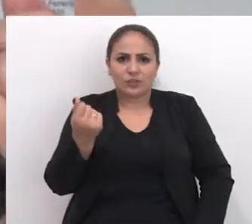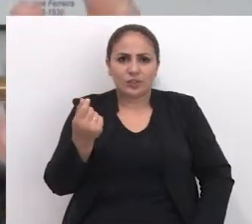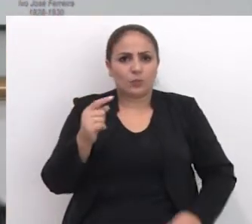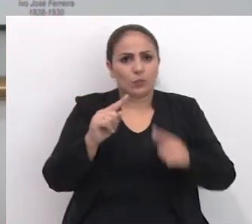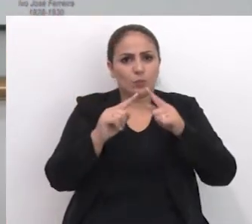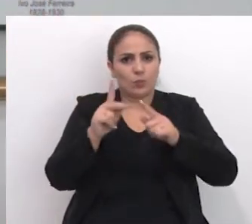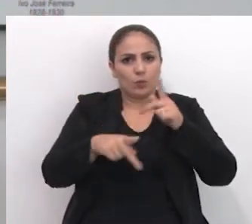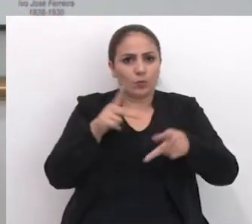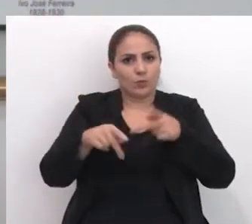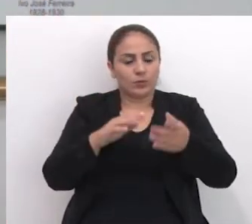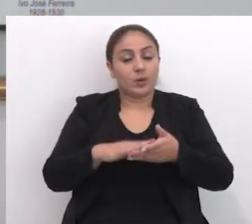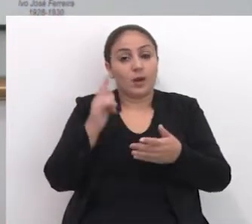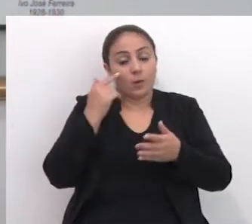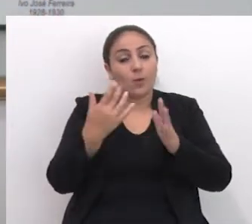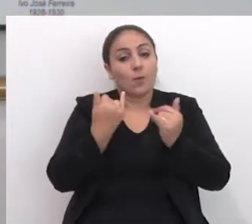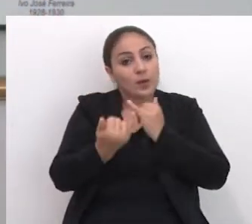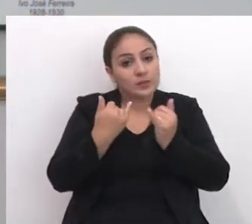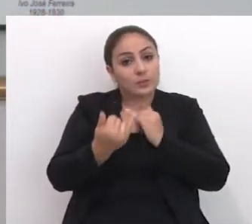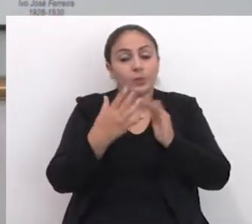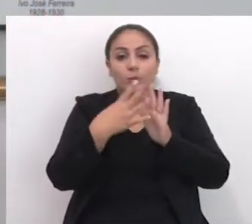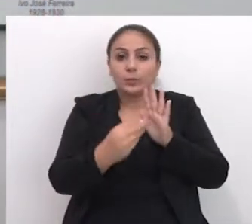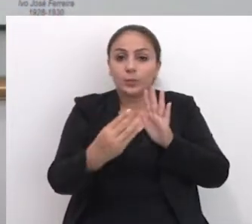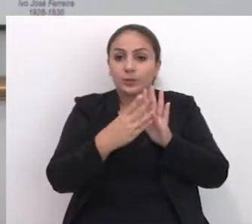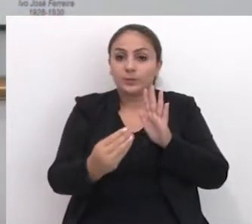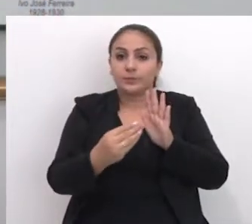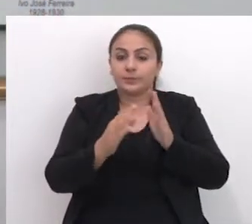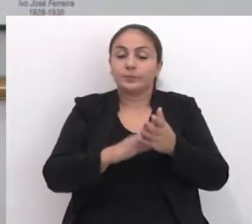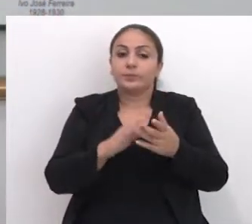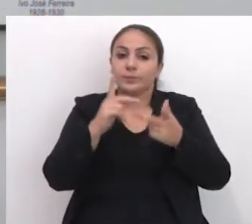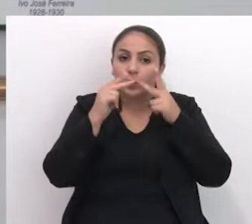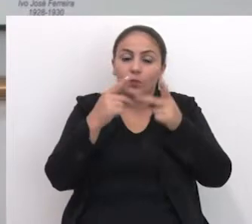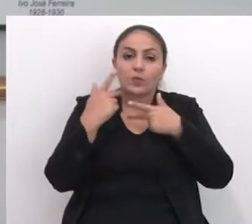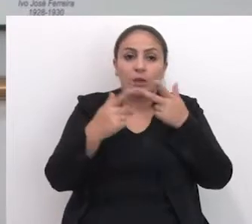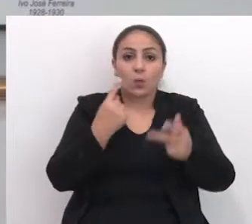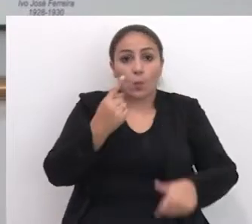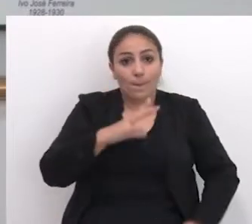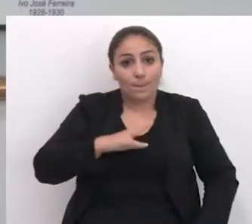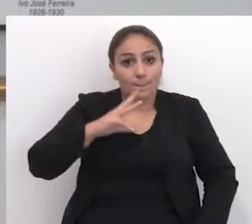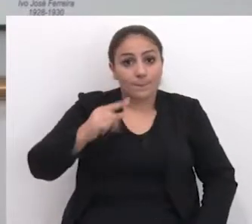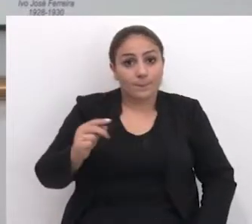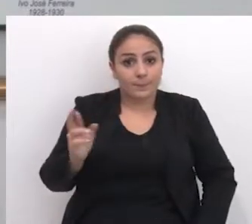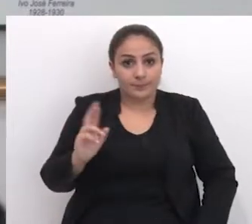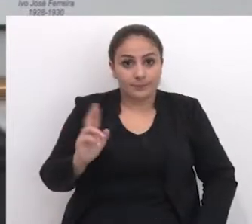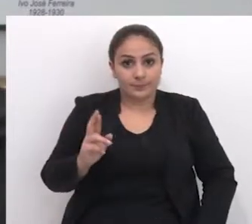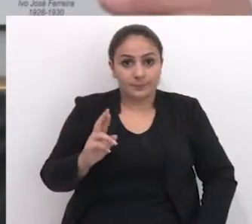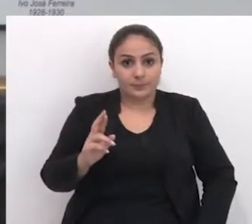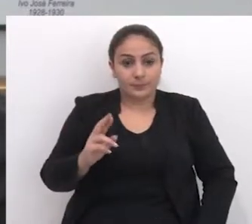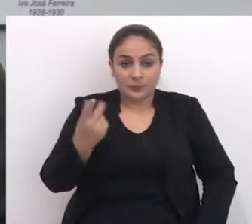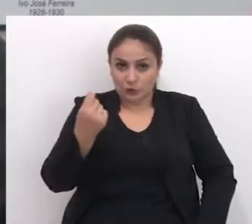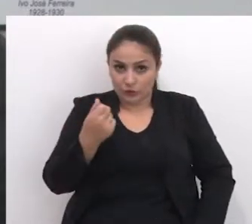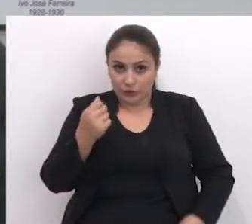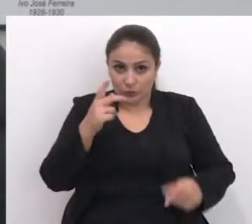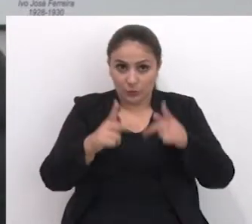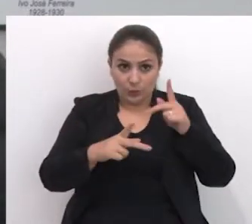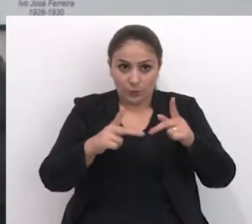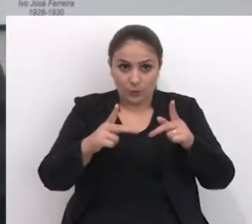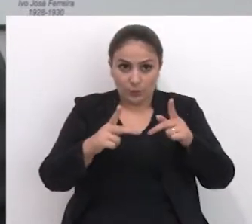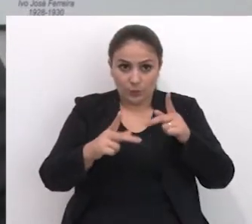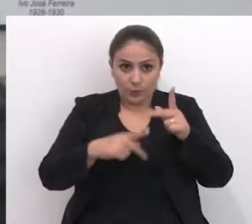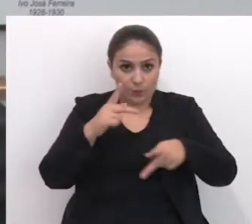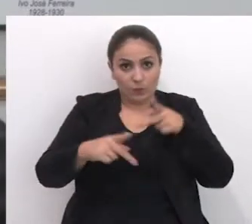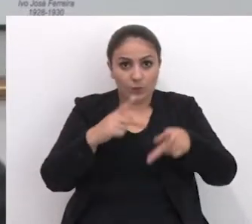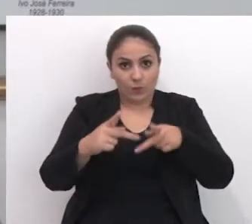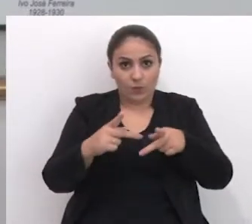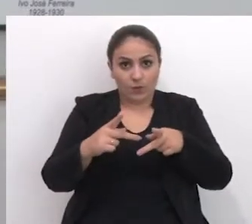do dinheiro do povo. Esse é um exemplo que tem que ser seguido. Como eu digo, com R$1 milhão, com o dinheiro do povo, de